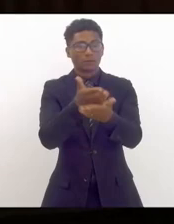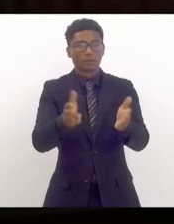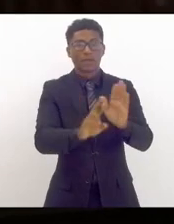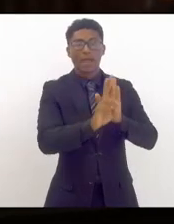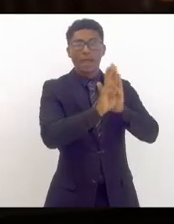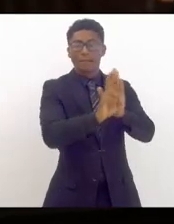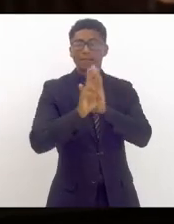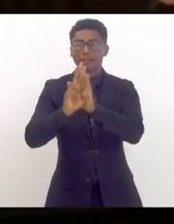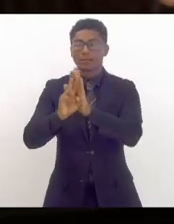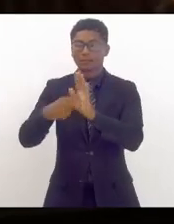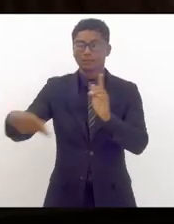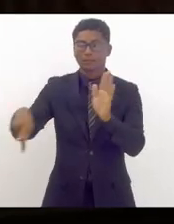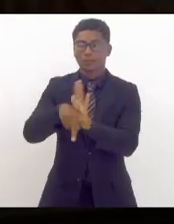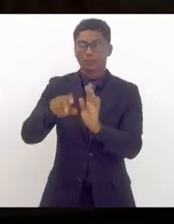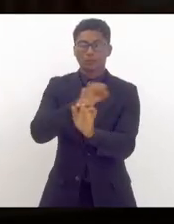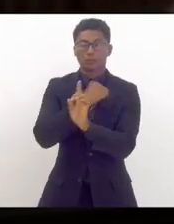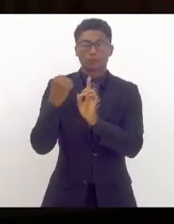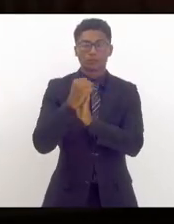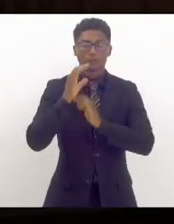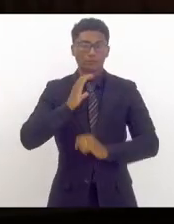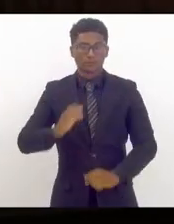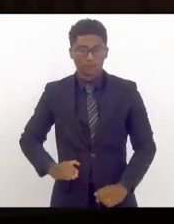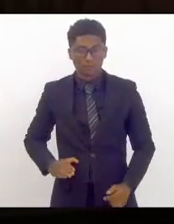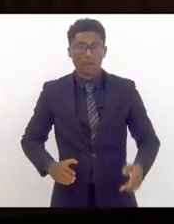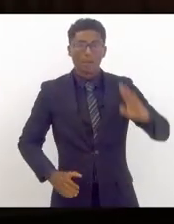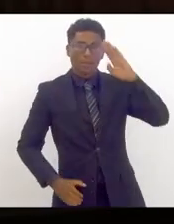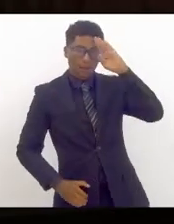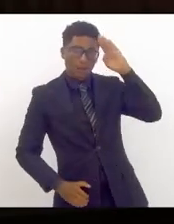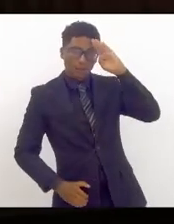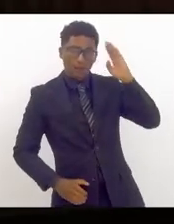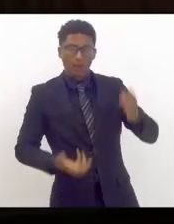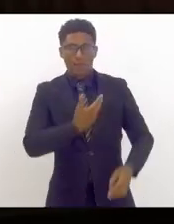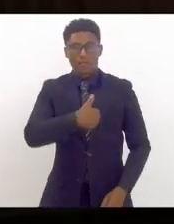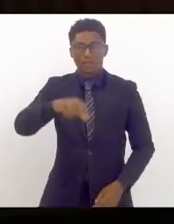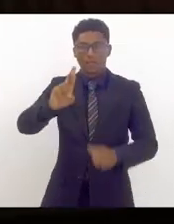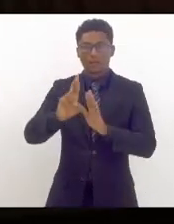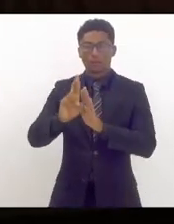sociedade civil, militares, lideranças religiosas, profissionais da